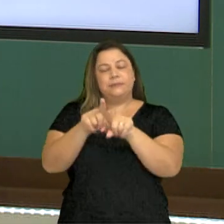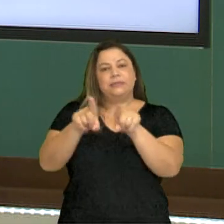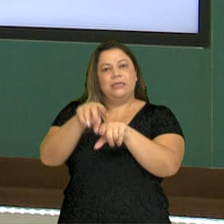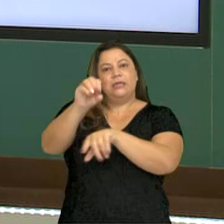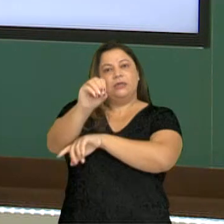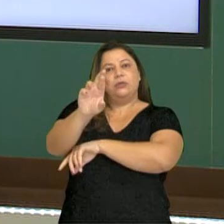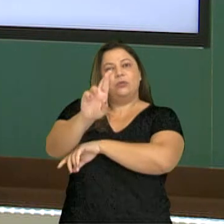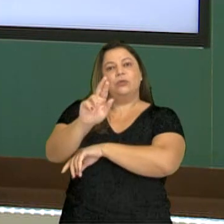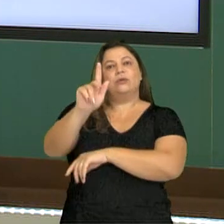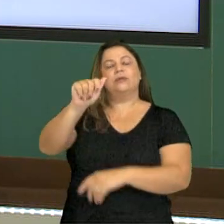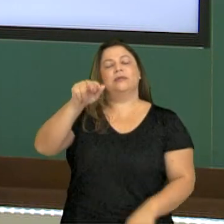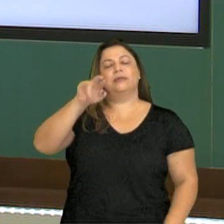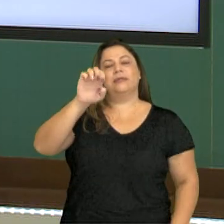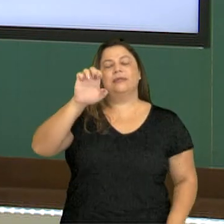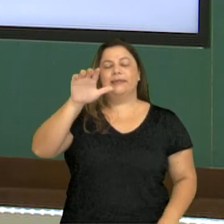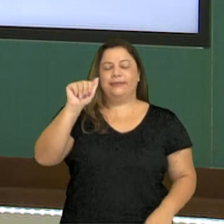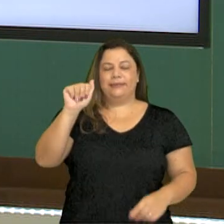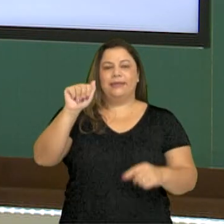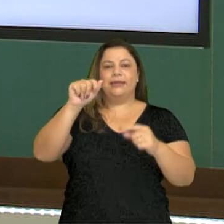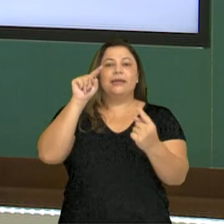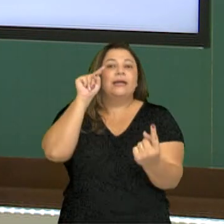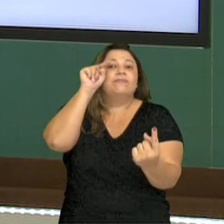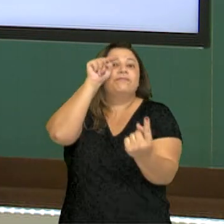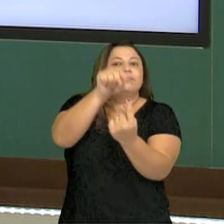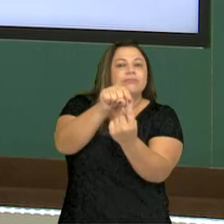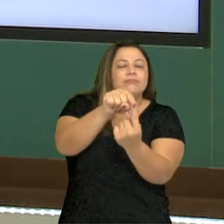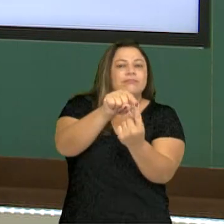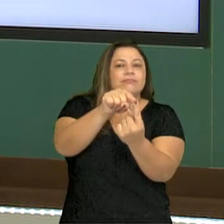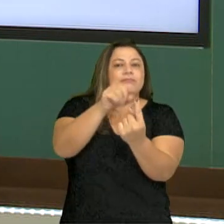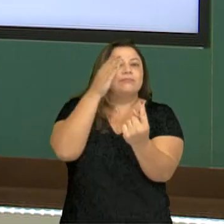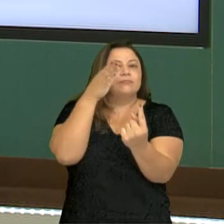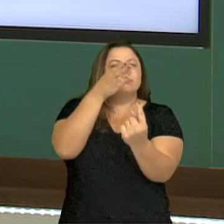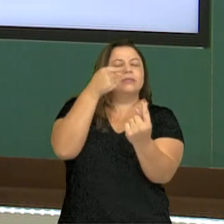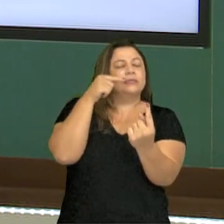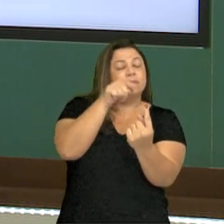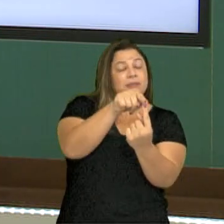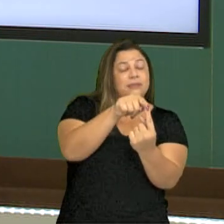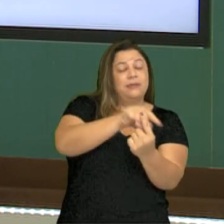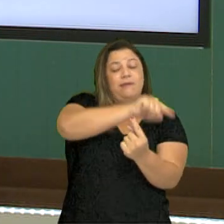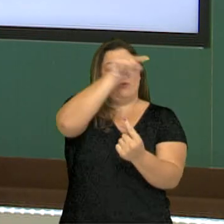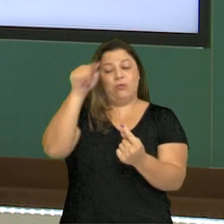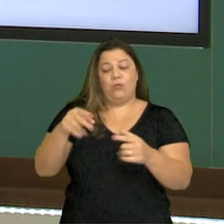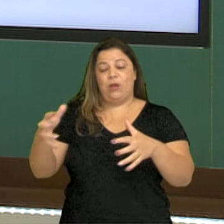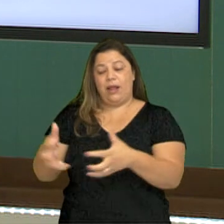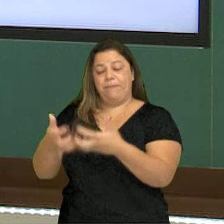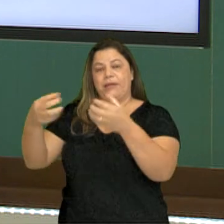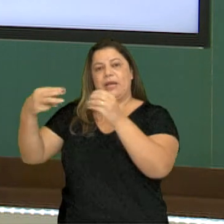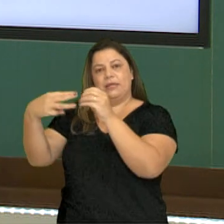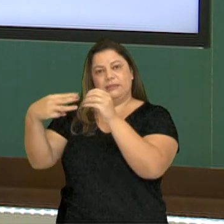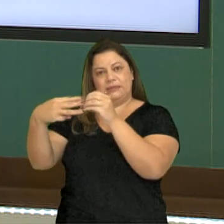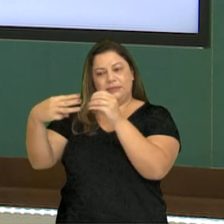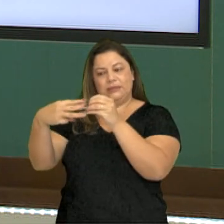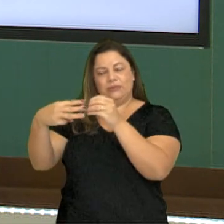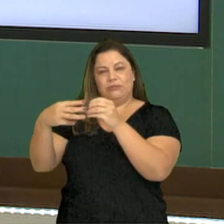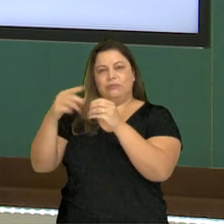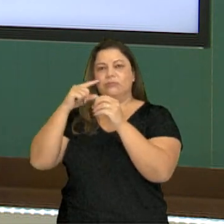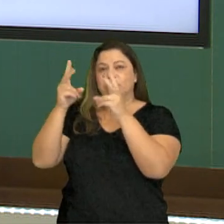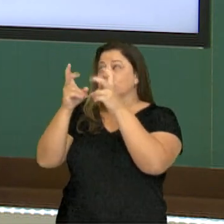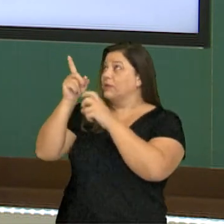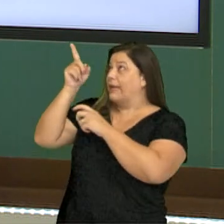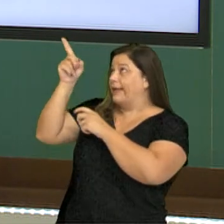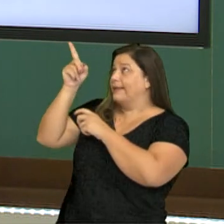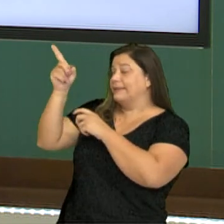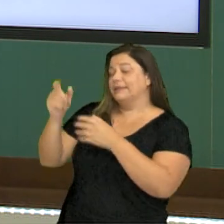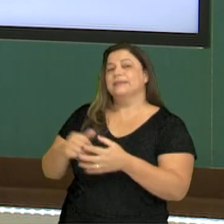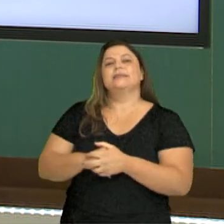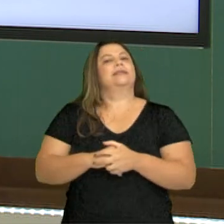estruturas específicas. Como nós estamos falando da célula vegetal, nós vamos nos ater a esses organismos. Então, nós